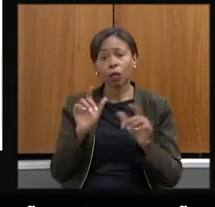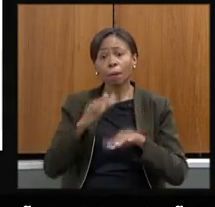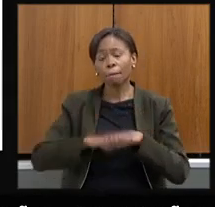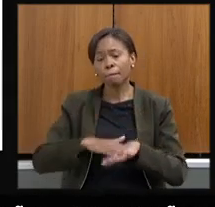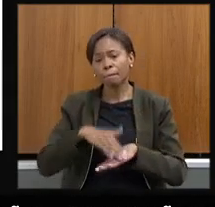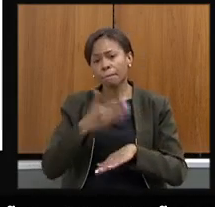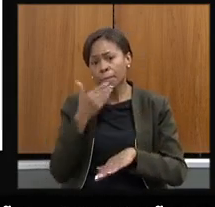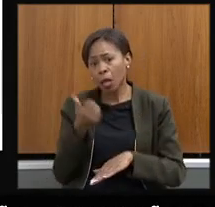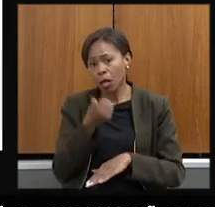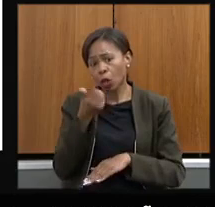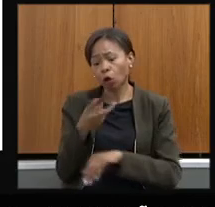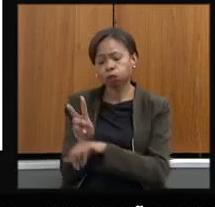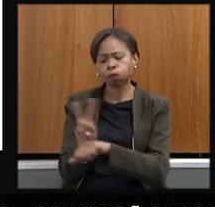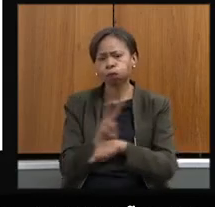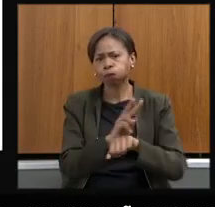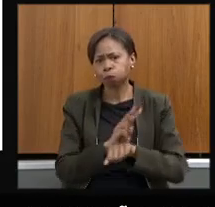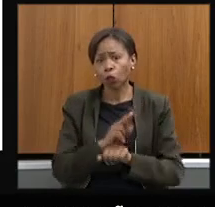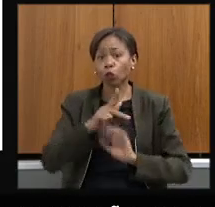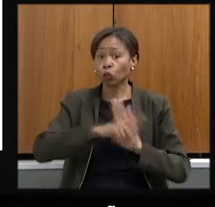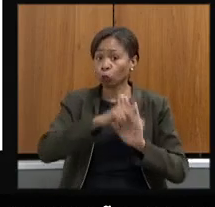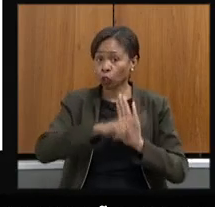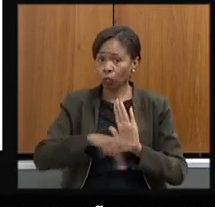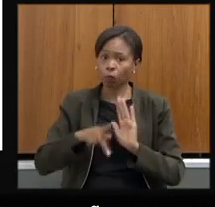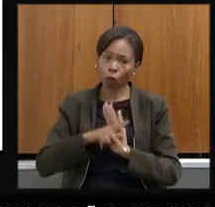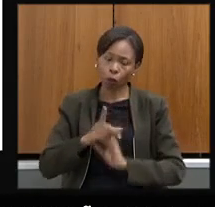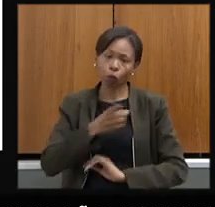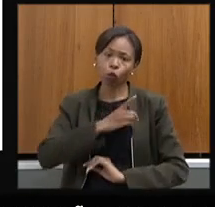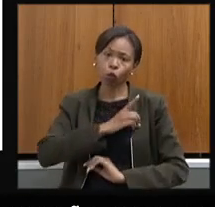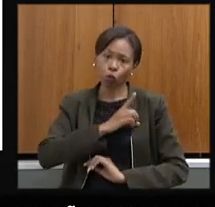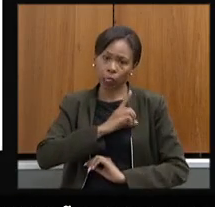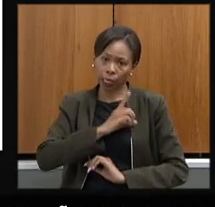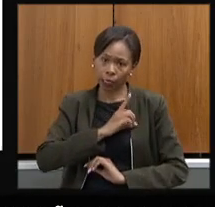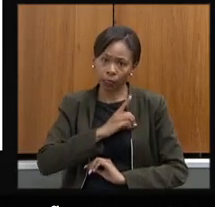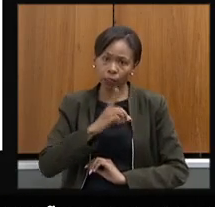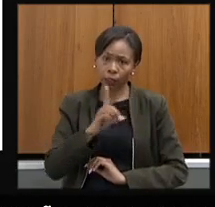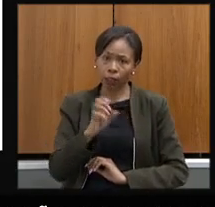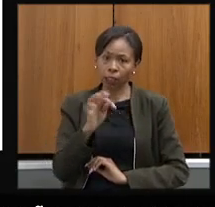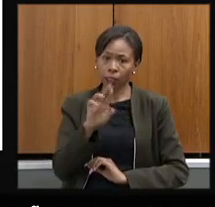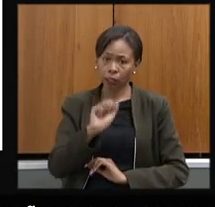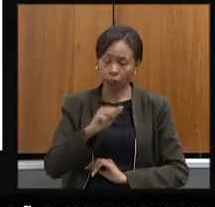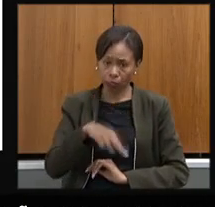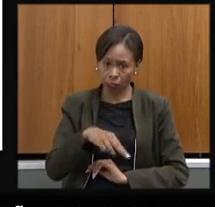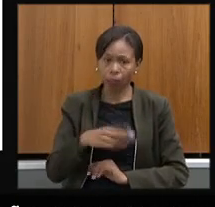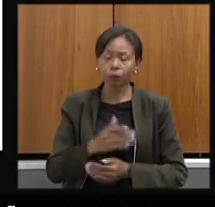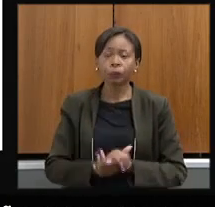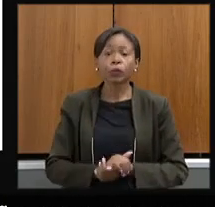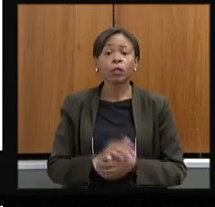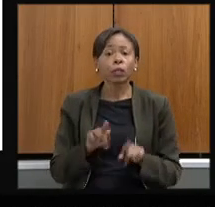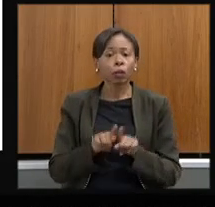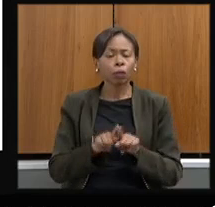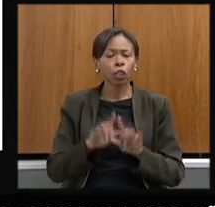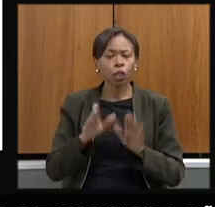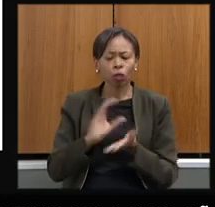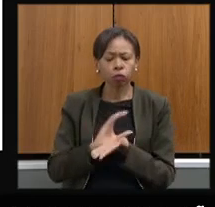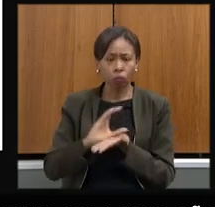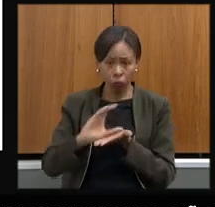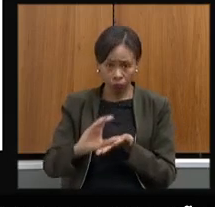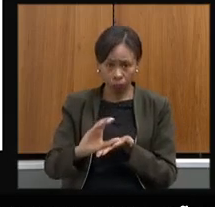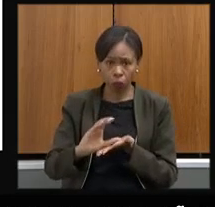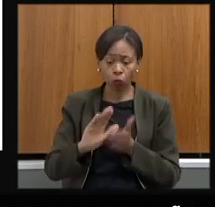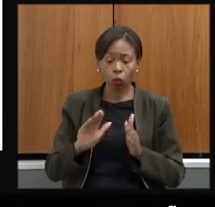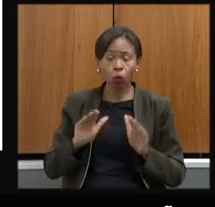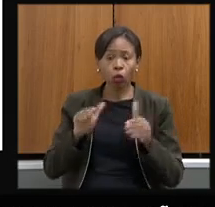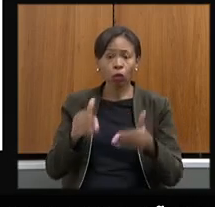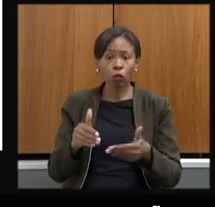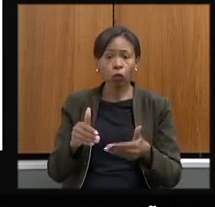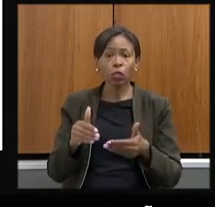fiscalização melhor dos projetos por parte do Detran os processos por parte do Detran é e a gente teve um investimento também e